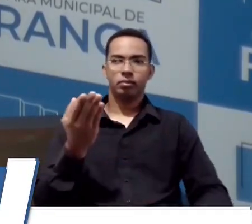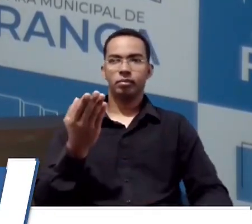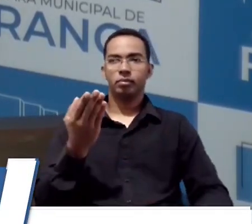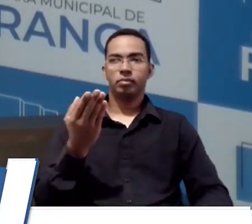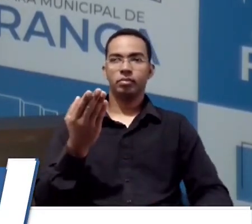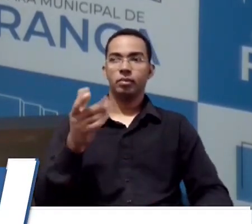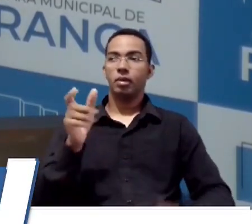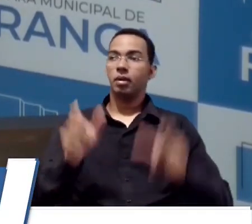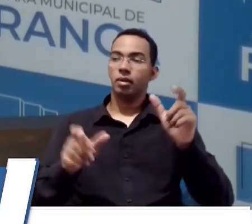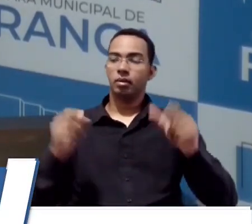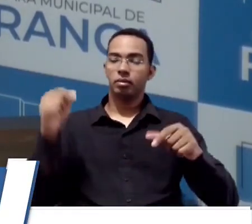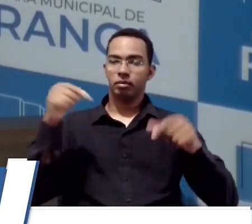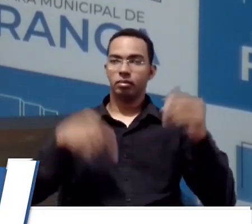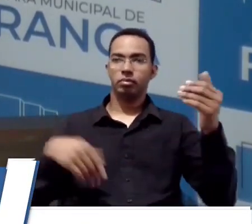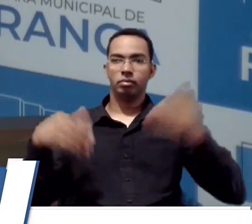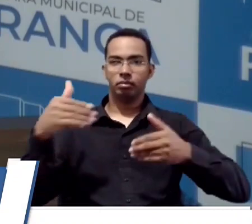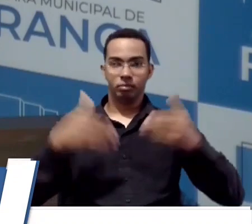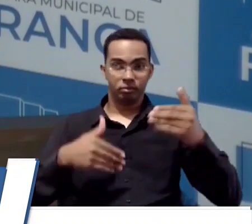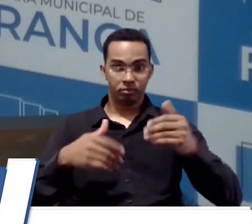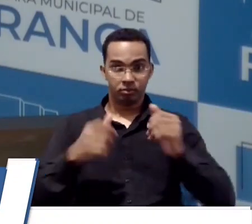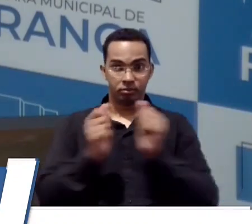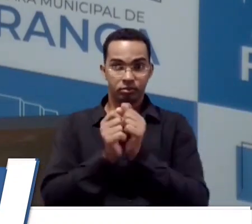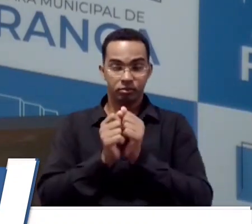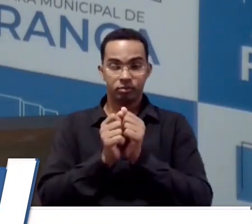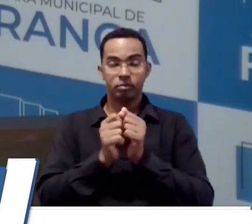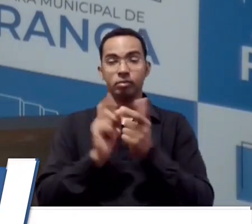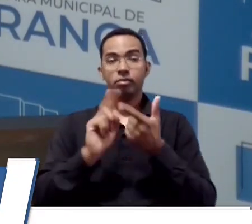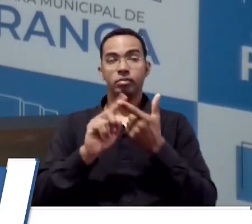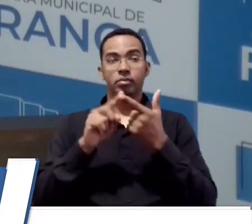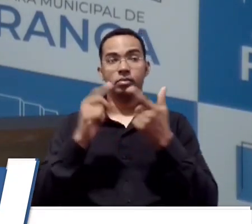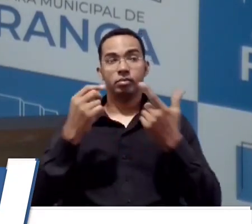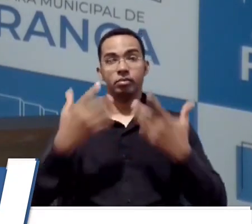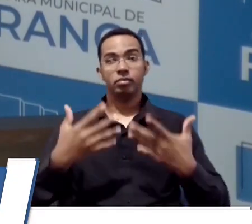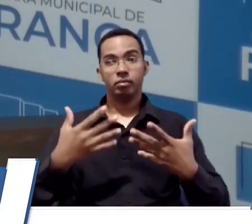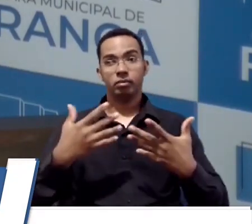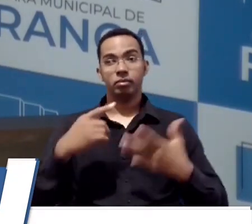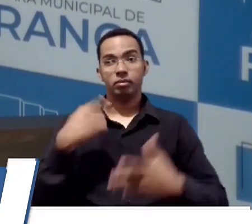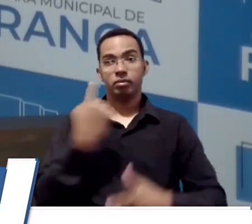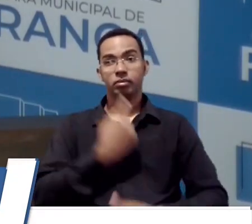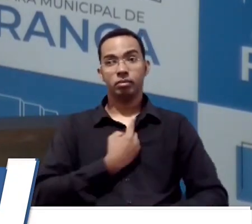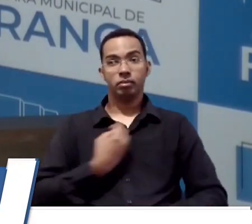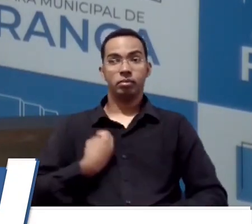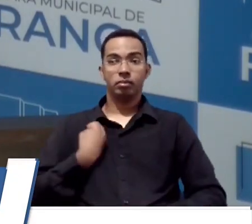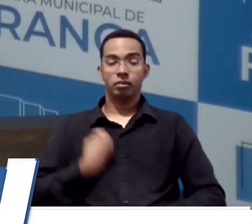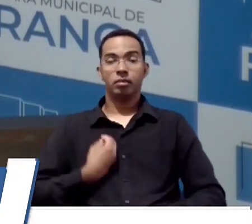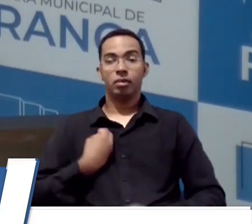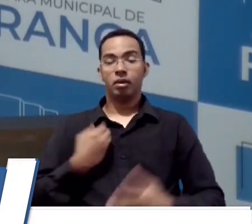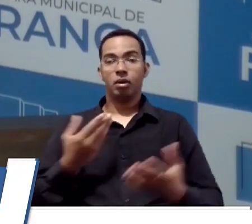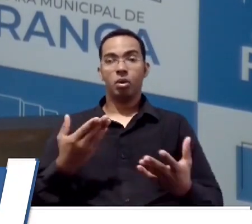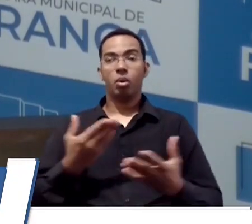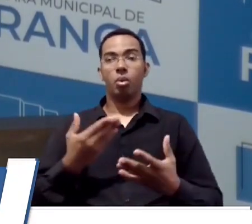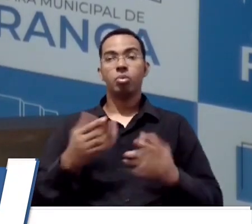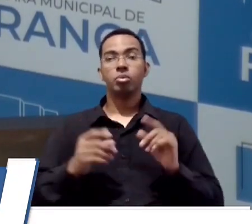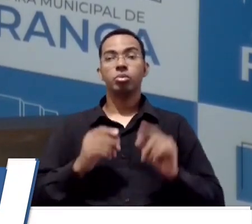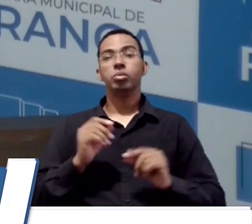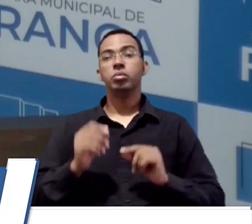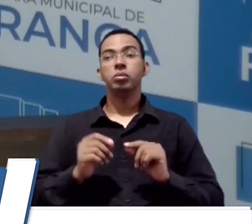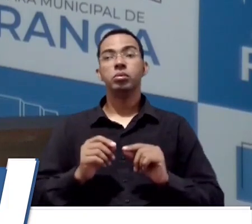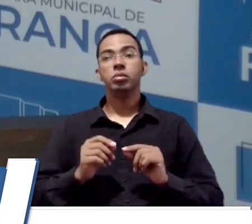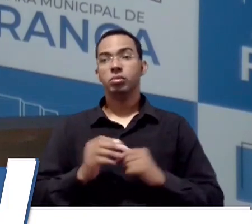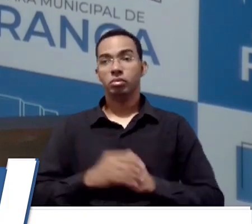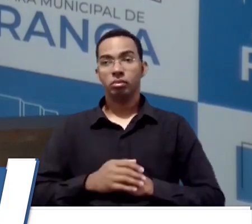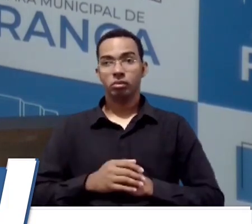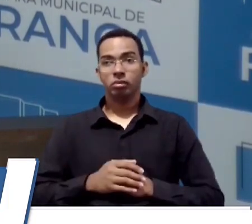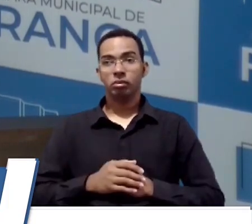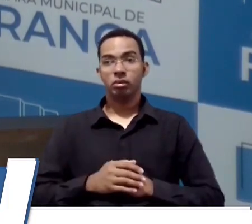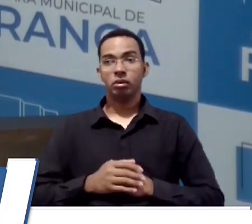que aqui estão, e quero dizer que a nossa presença aqui hoje é para